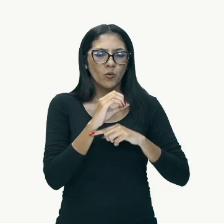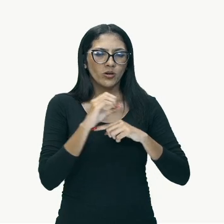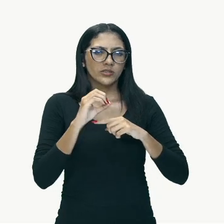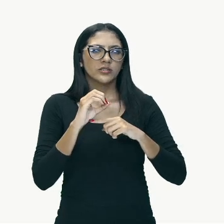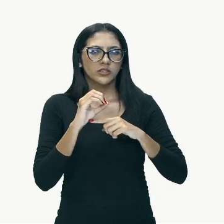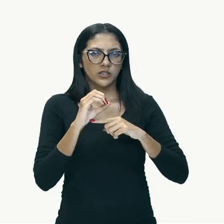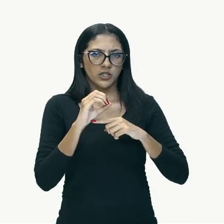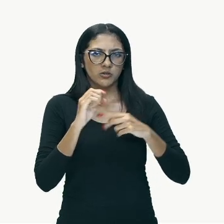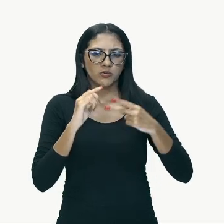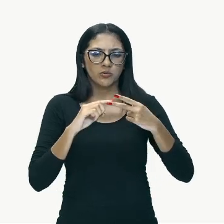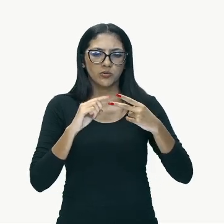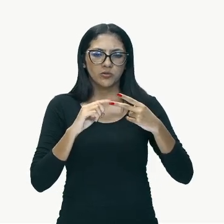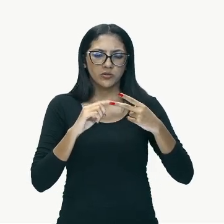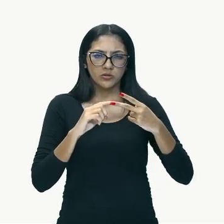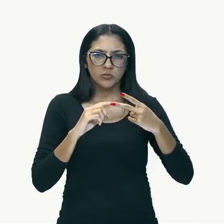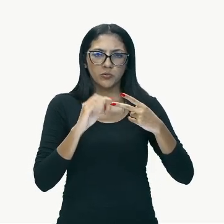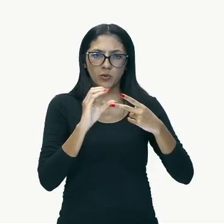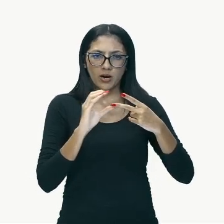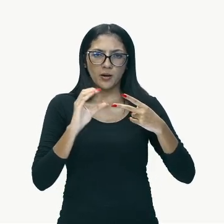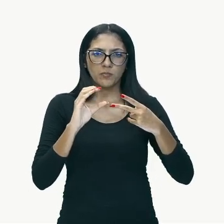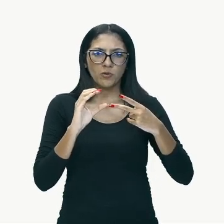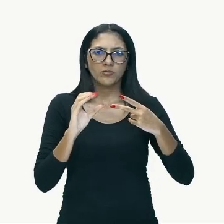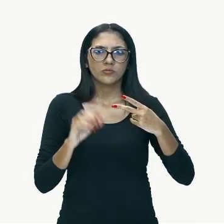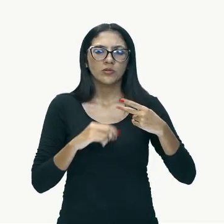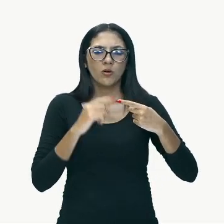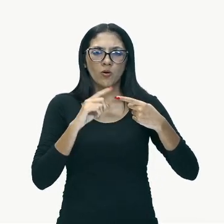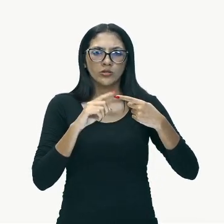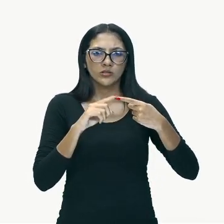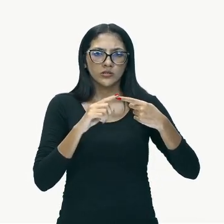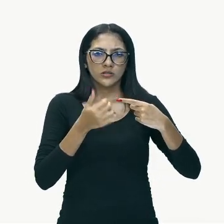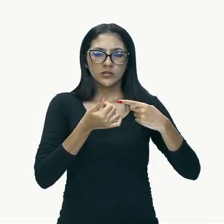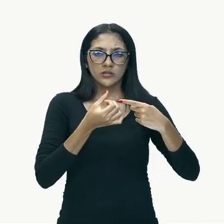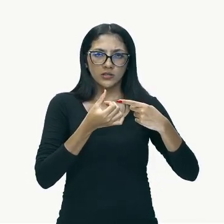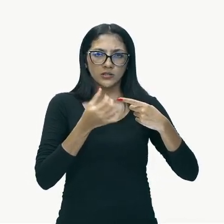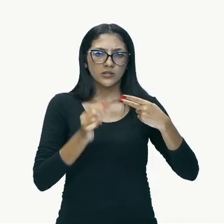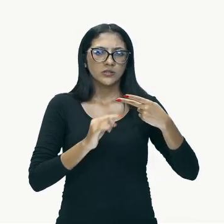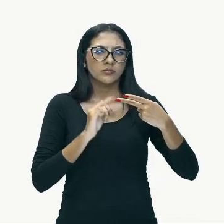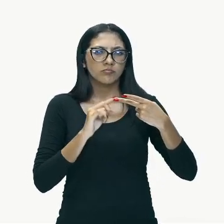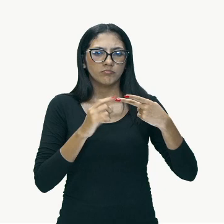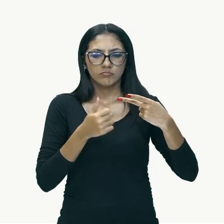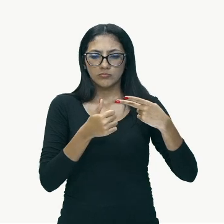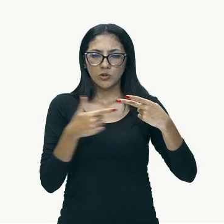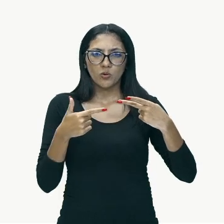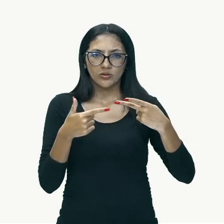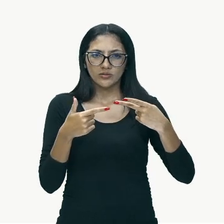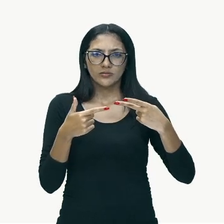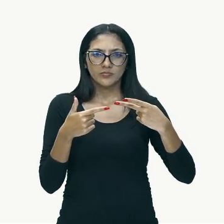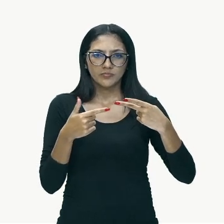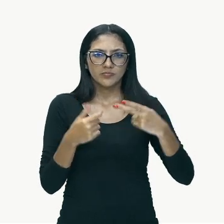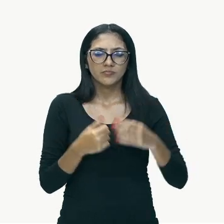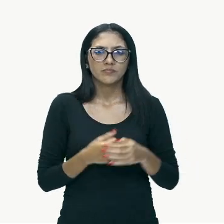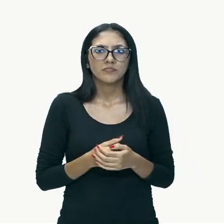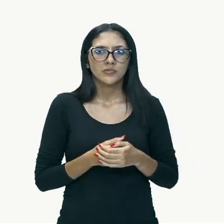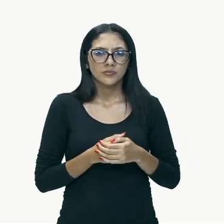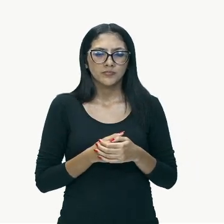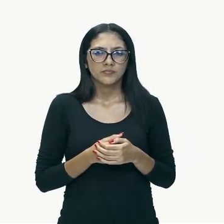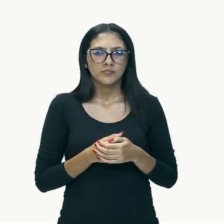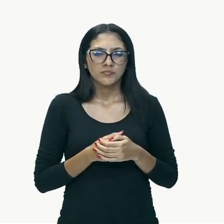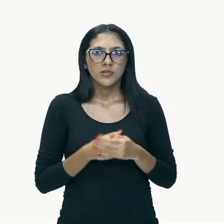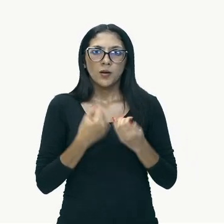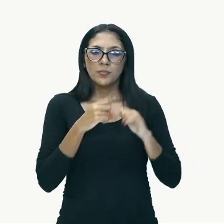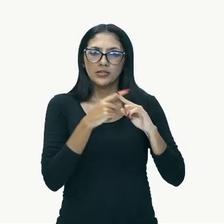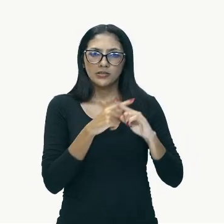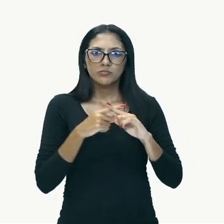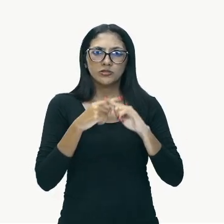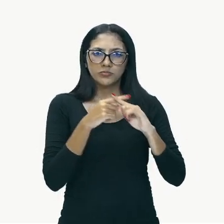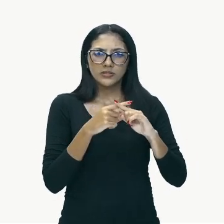o carbono. O oxigênio vai ser 16 e o carbono vai ser 12. Quando eu multiplico aqui,